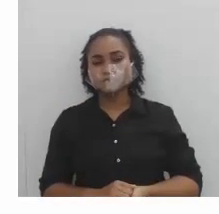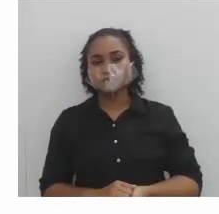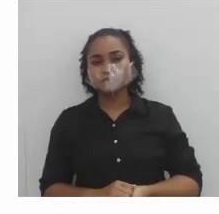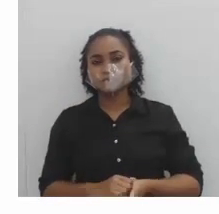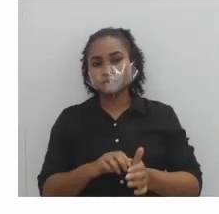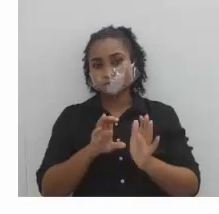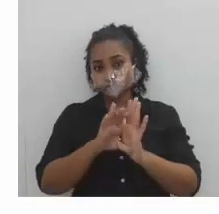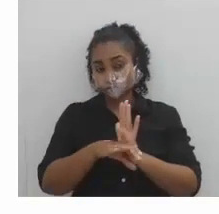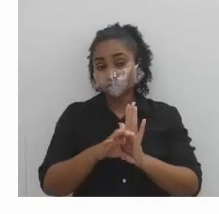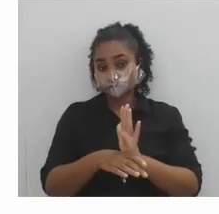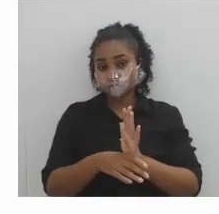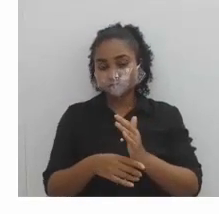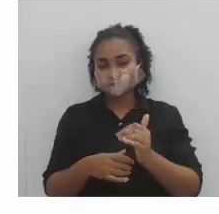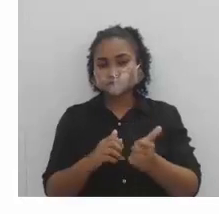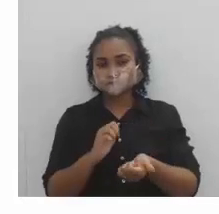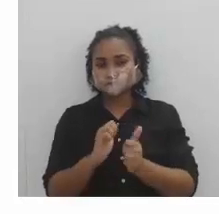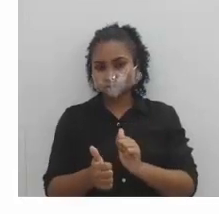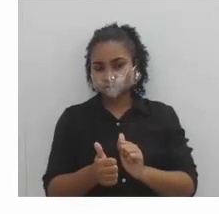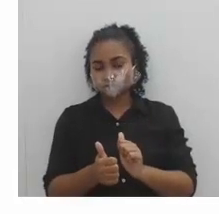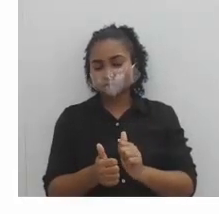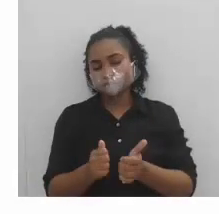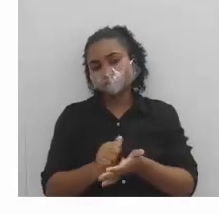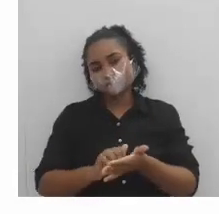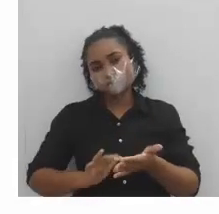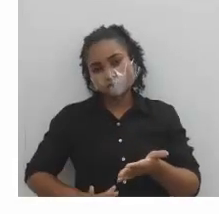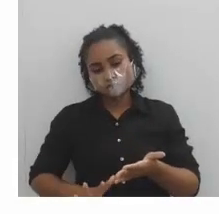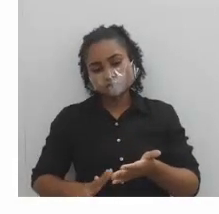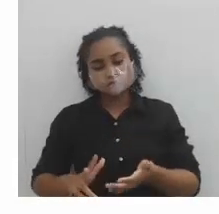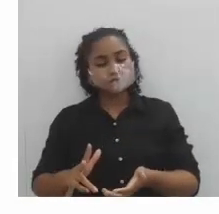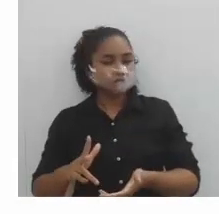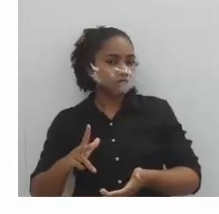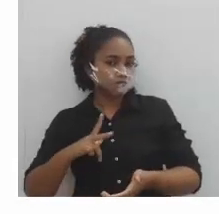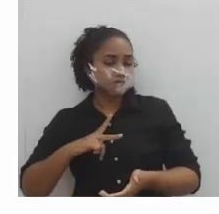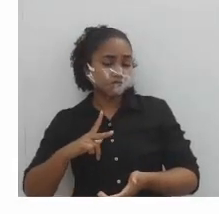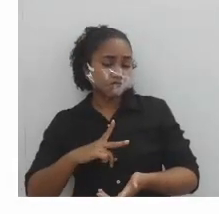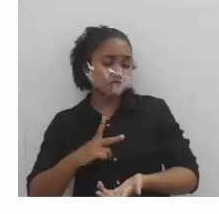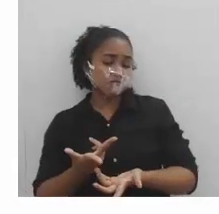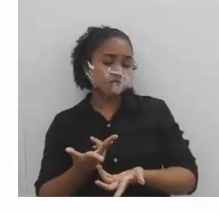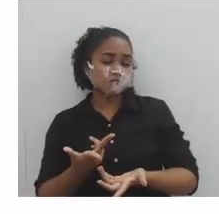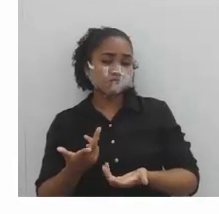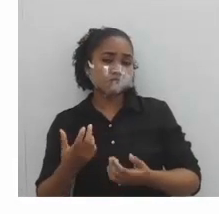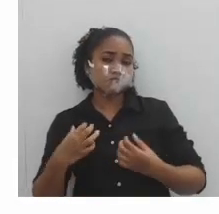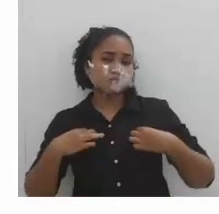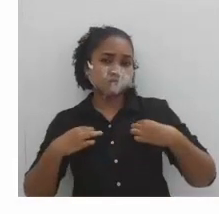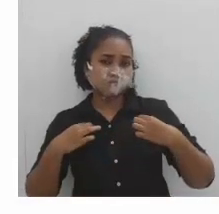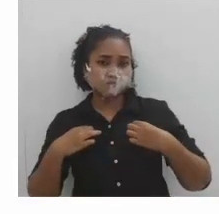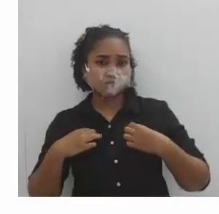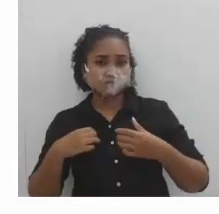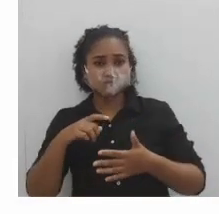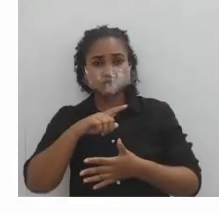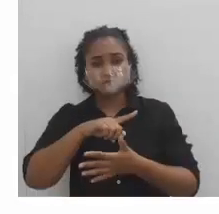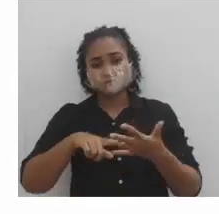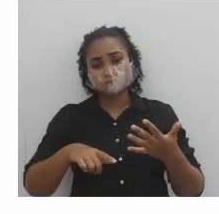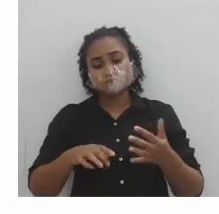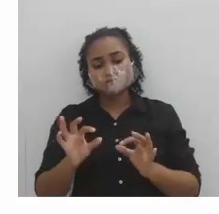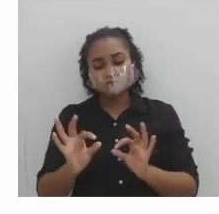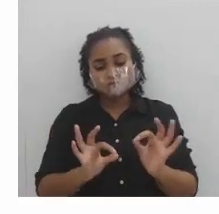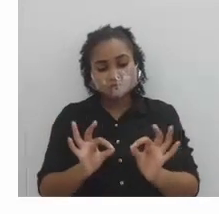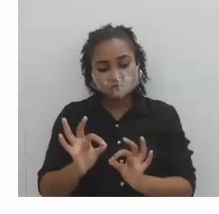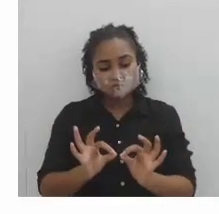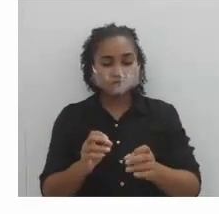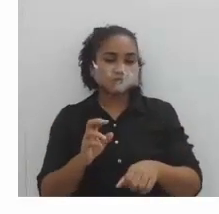Então, jogo é uma atividade ou ocupação voluntária, exercida dentro de certos e determinados limites de